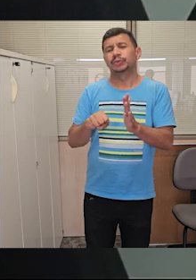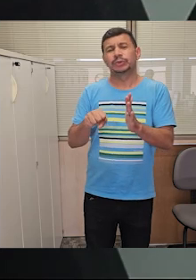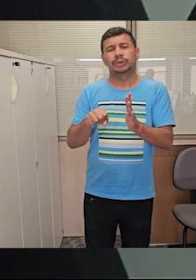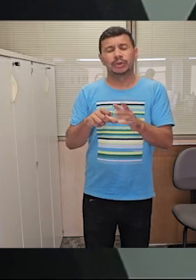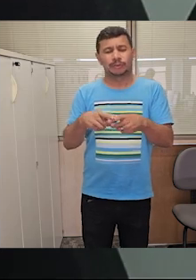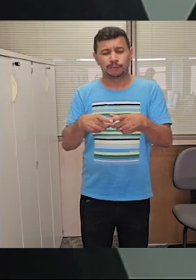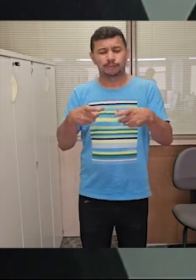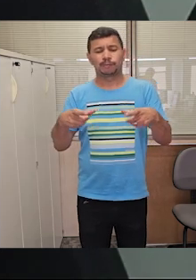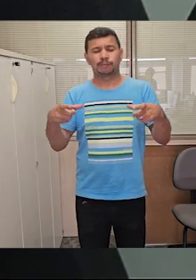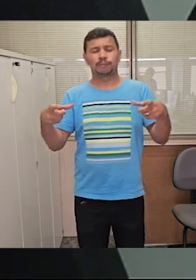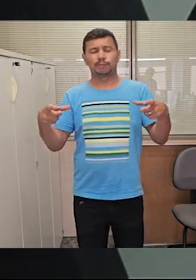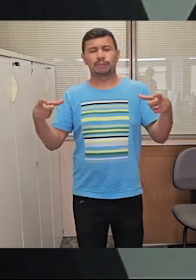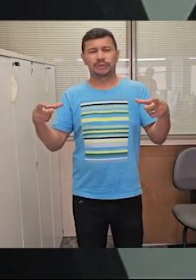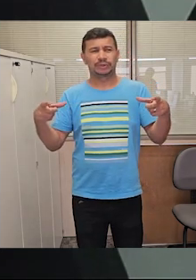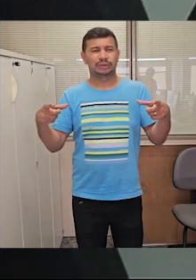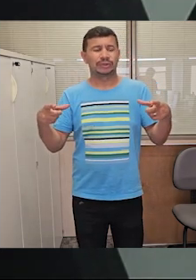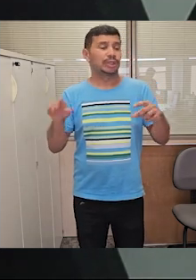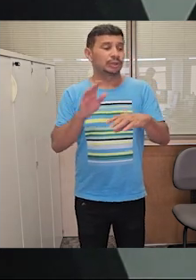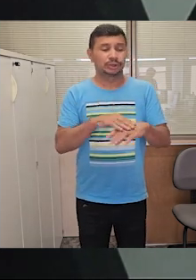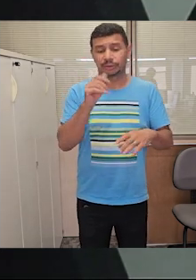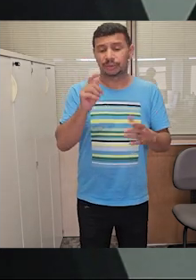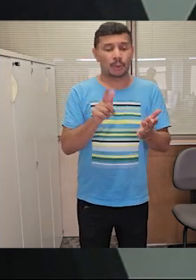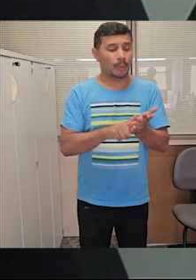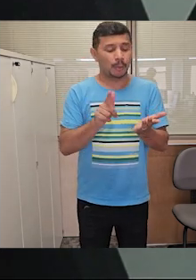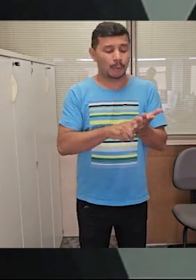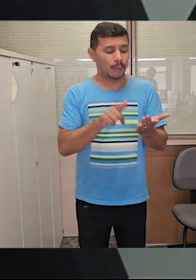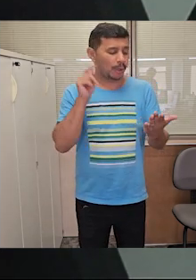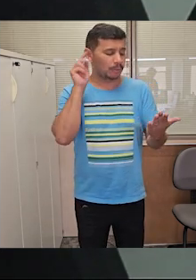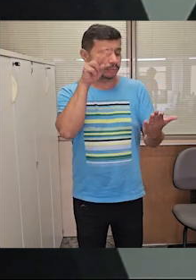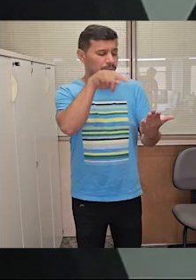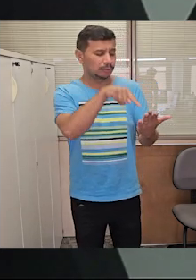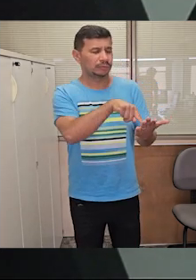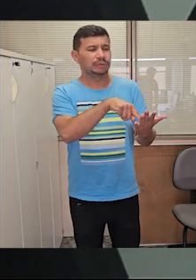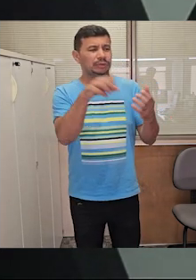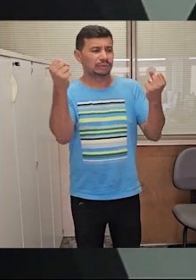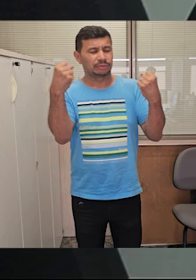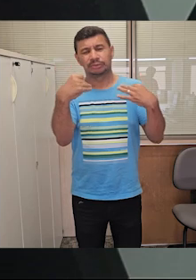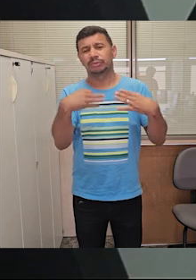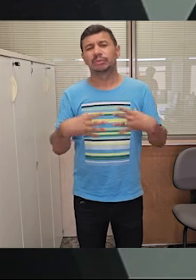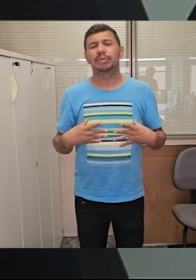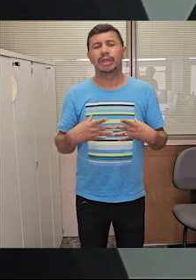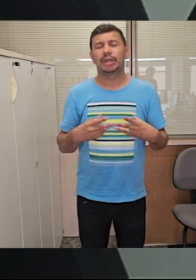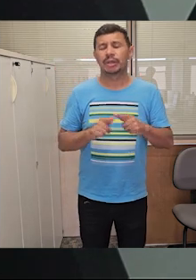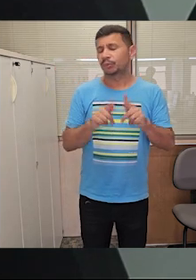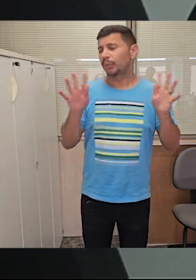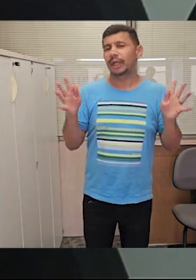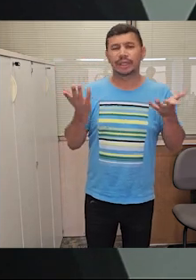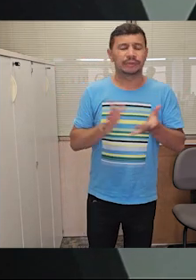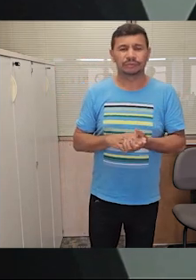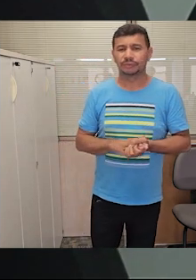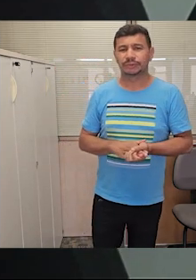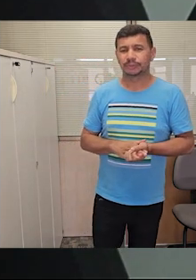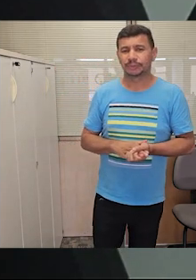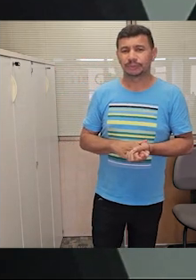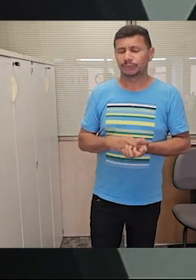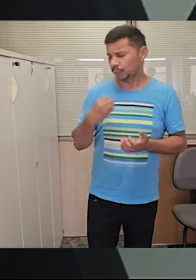um panfleto chamando solidariedade a uma greve que estava acontecendo sem falar da greve. Bom,